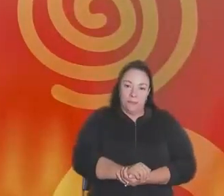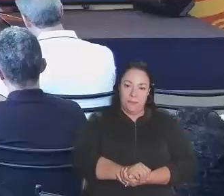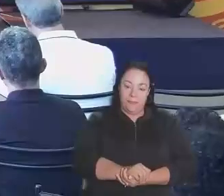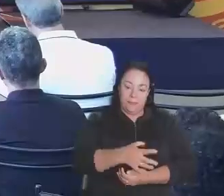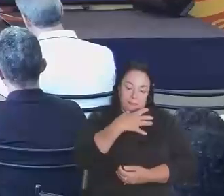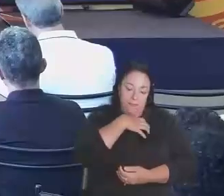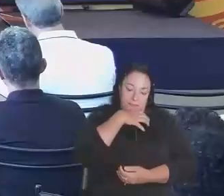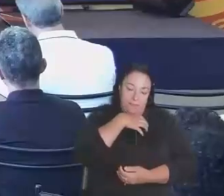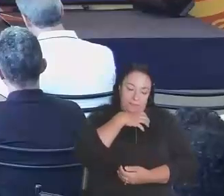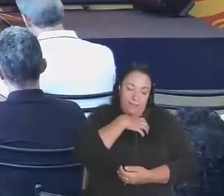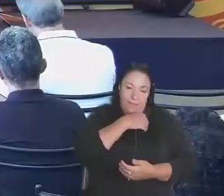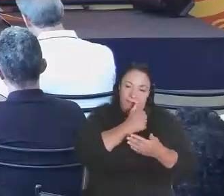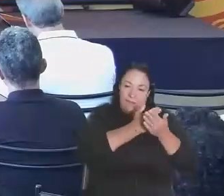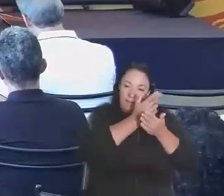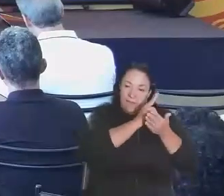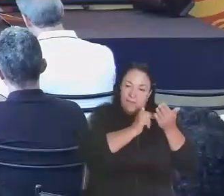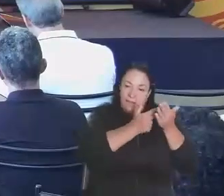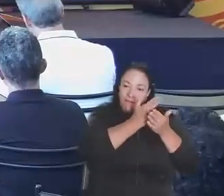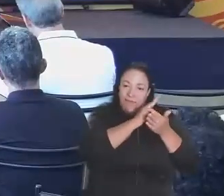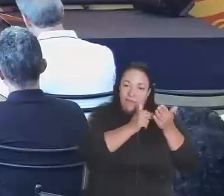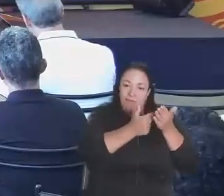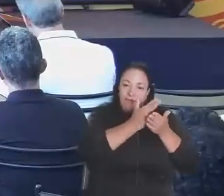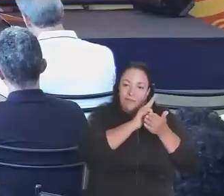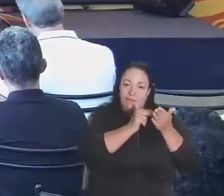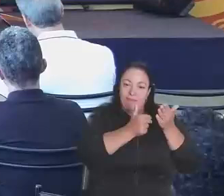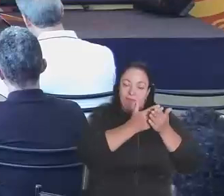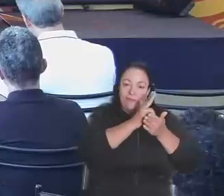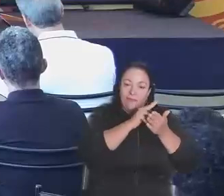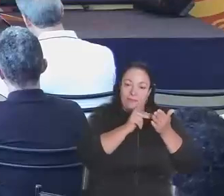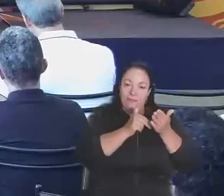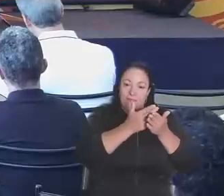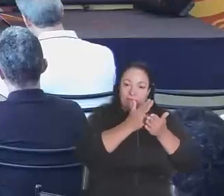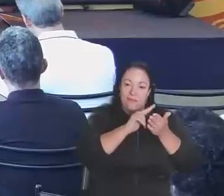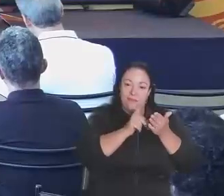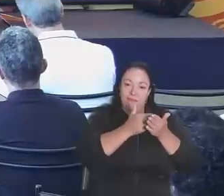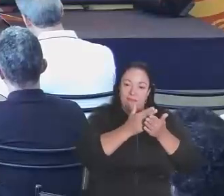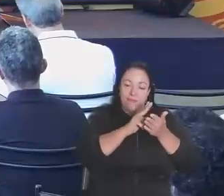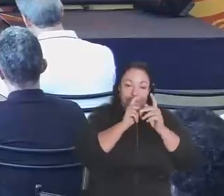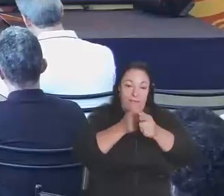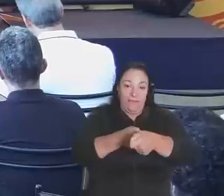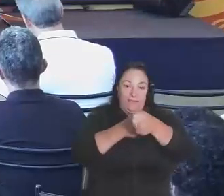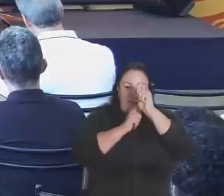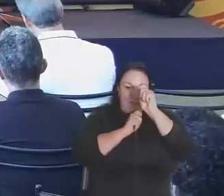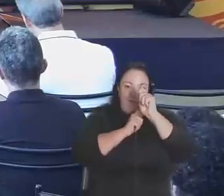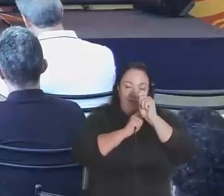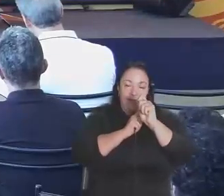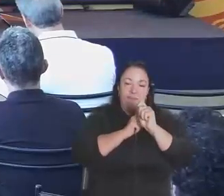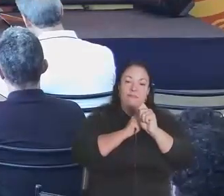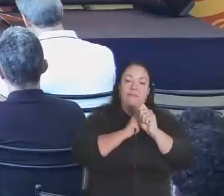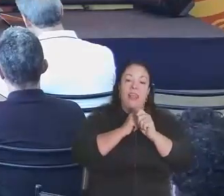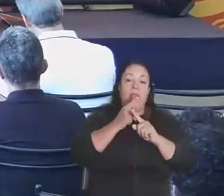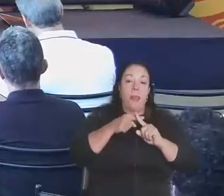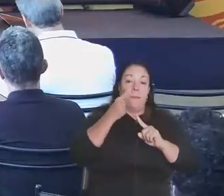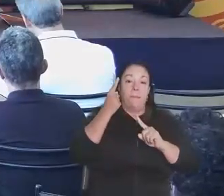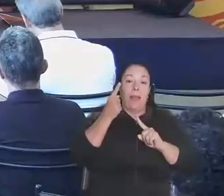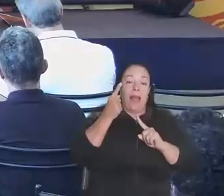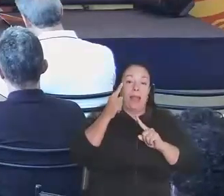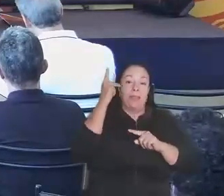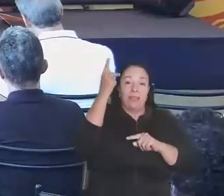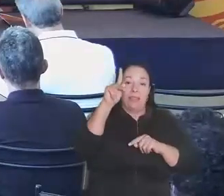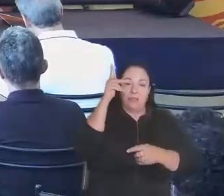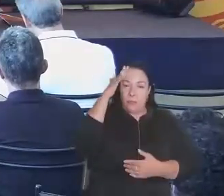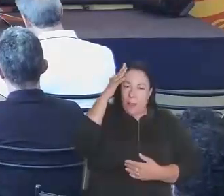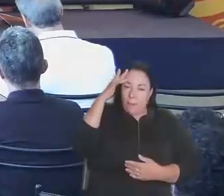pelas ilustrações que você, se não é um exímio pescador, né? Mas a